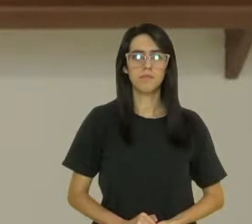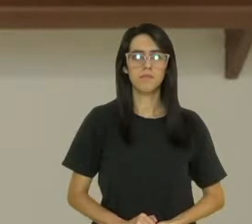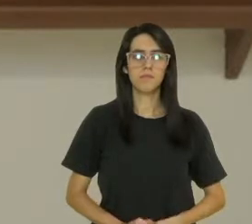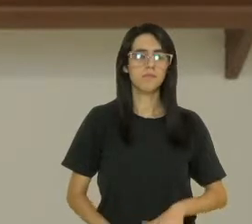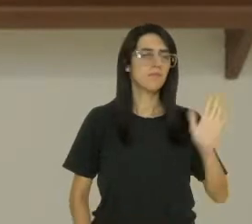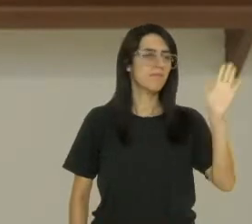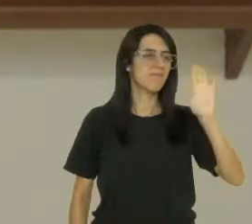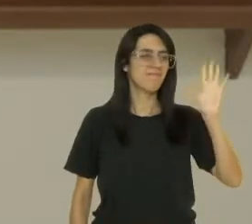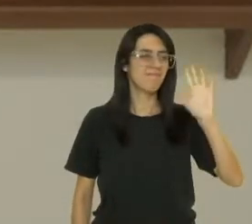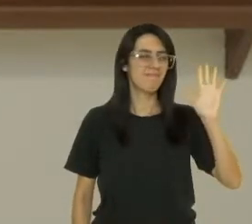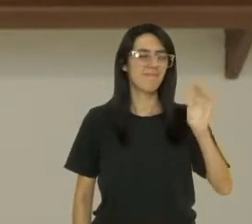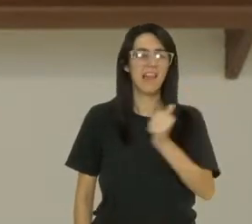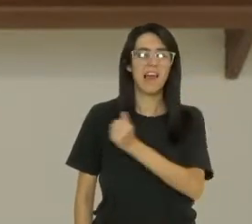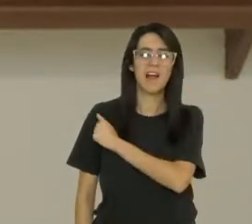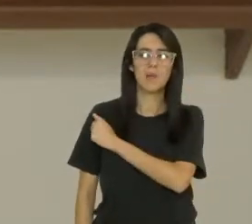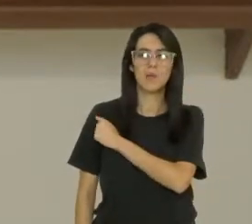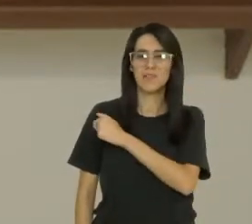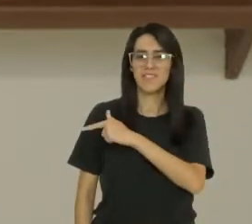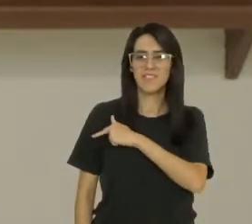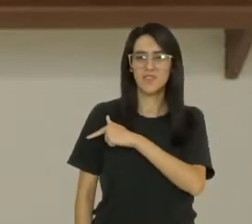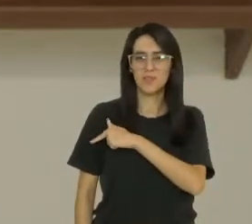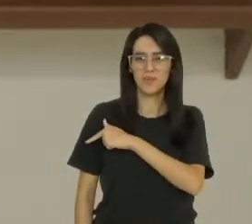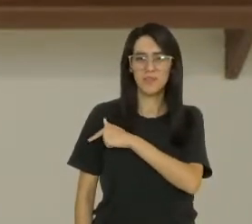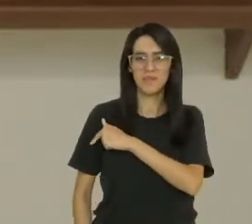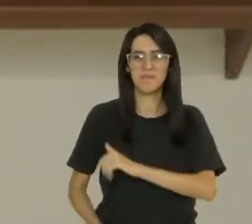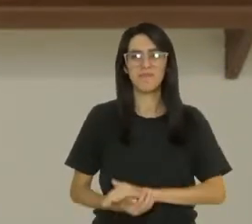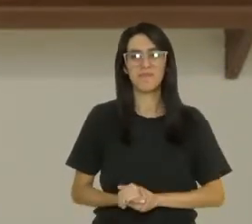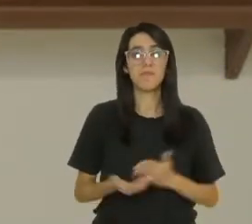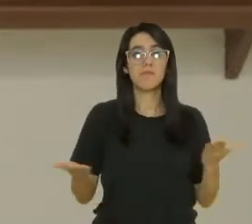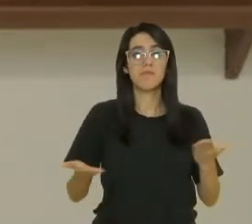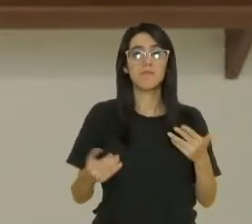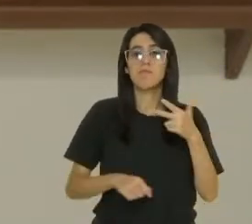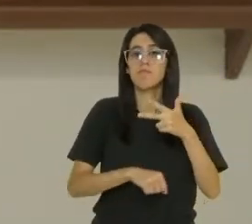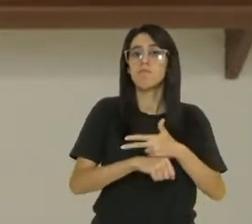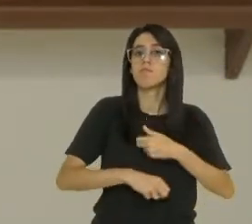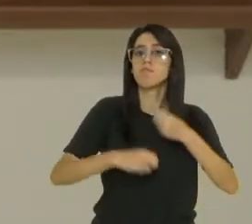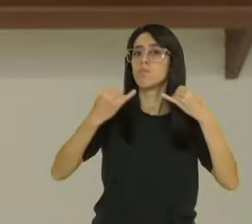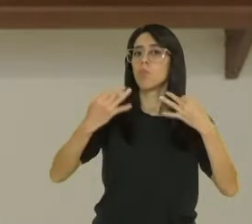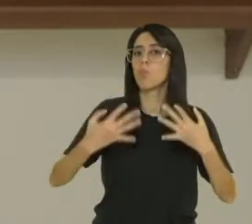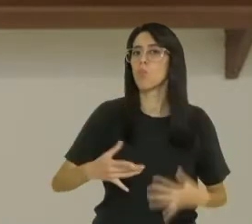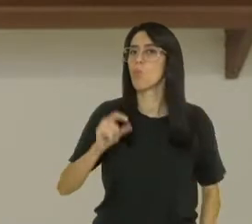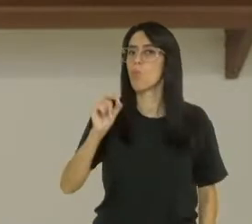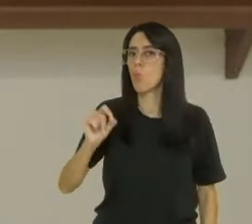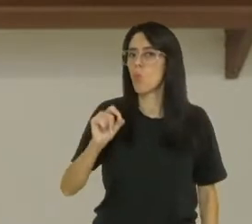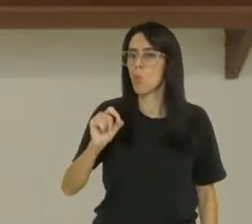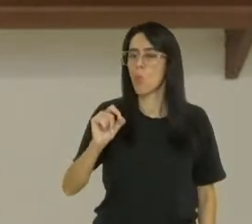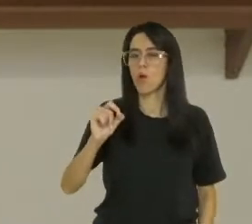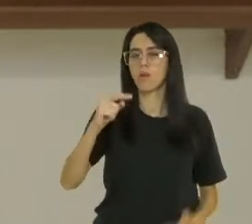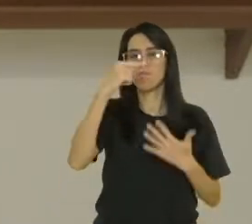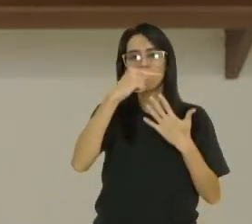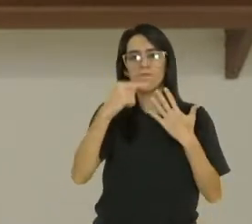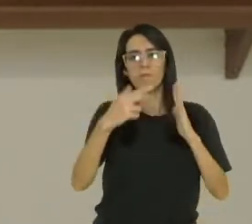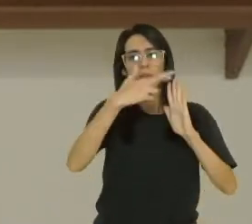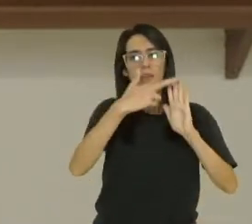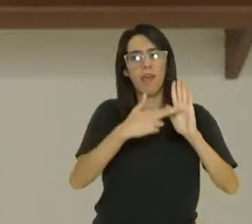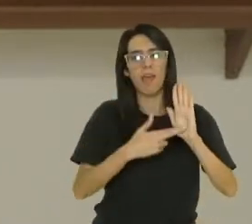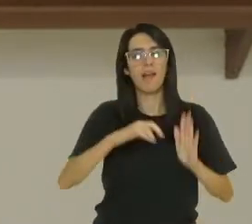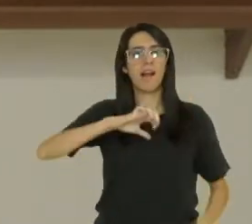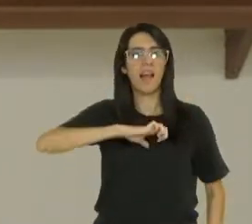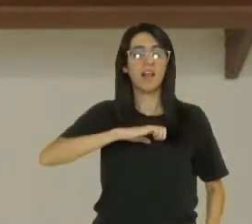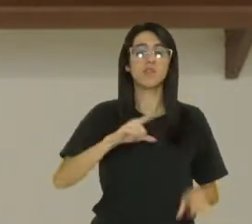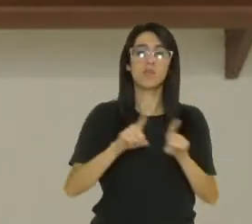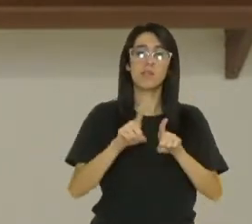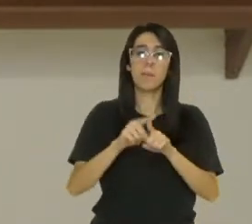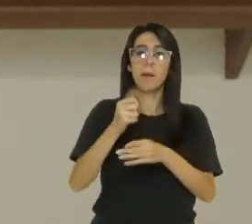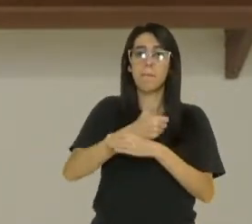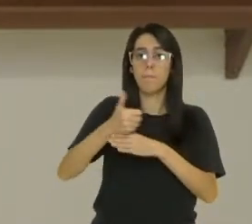Olá, estudantes do sétimo ano! Neste vídeo, vamos falar sobre princípios éticos e valores morais de